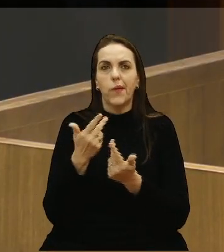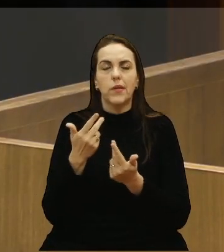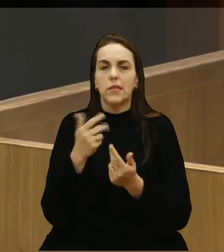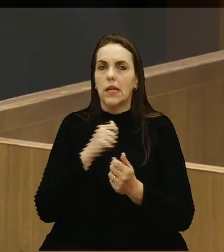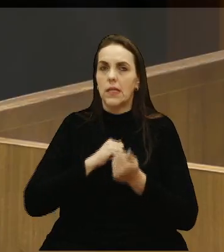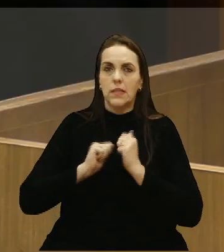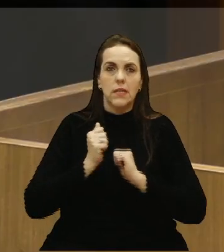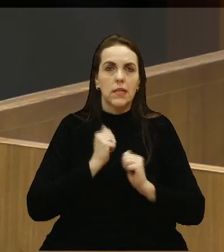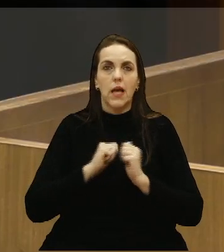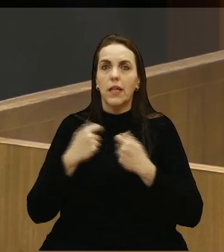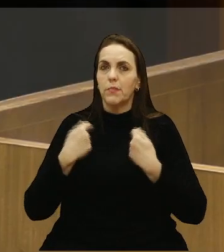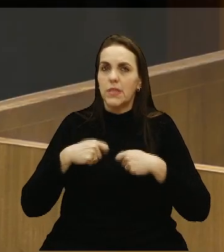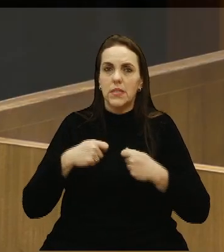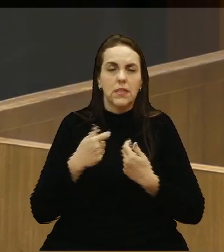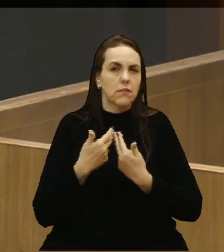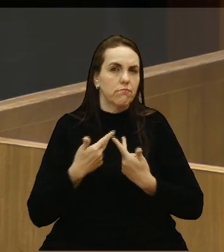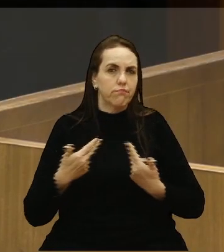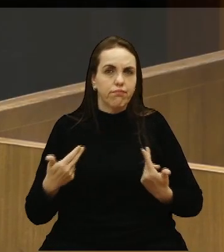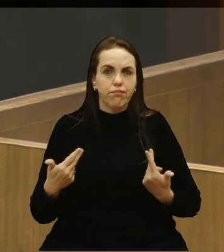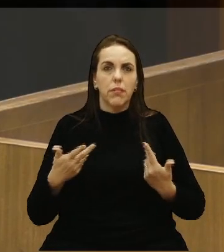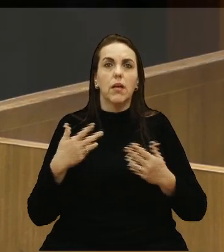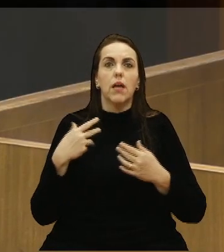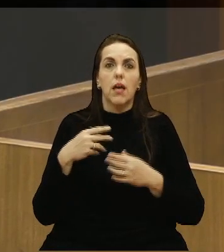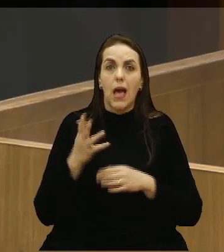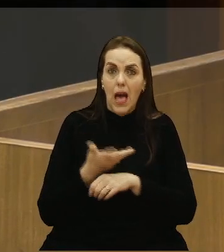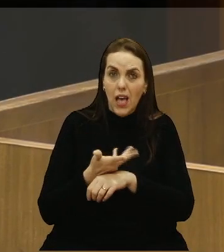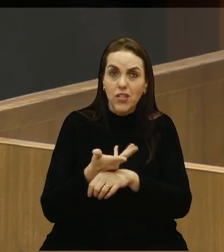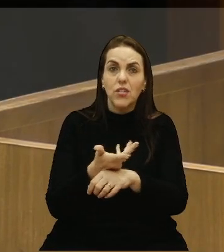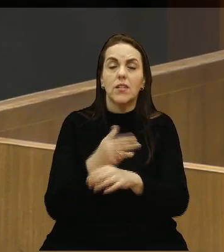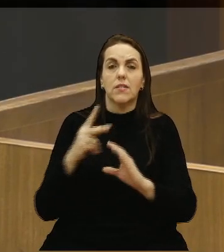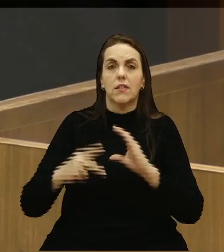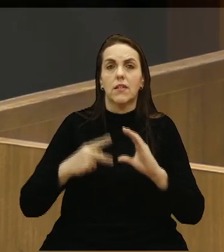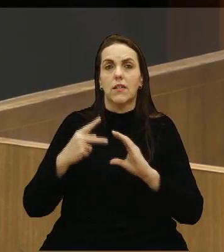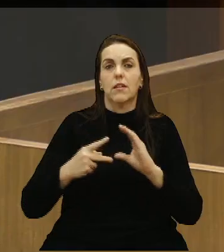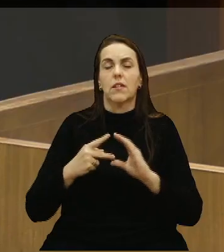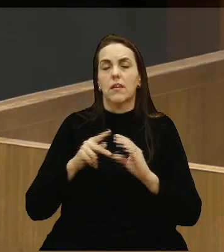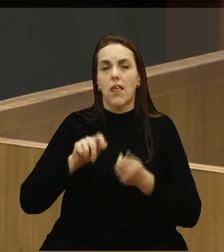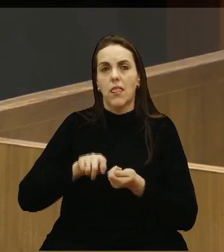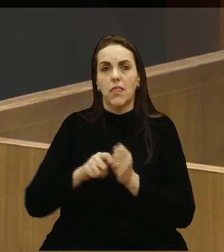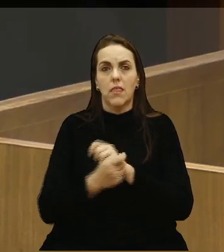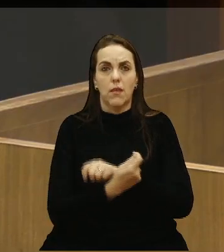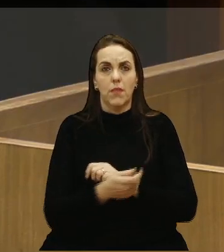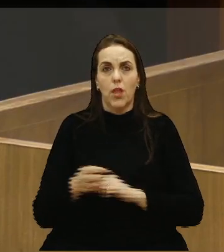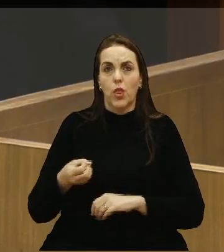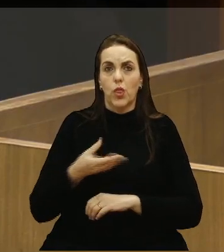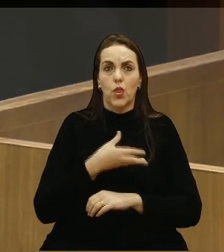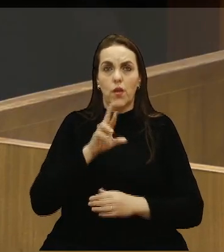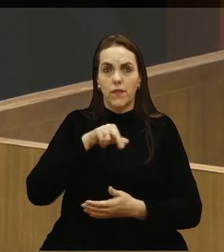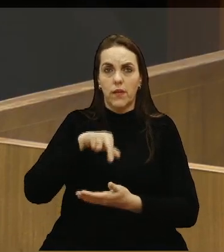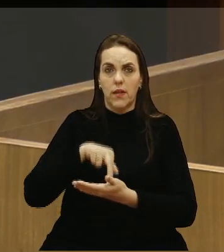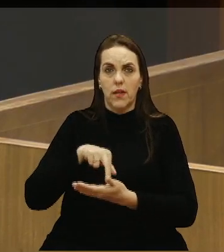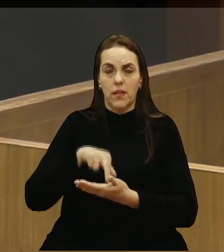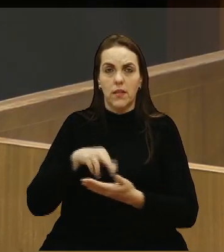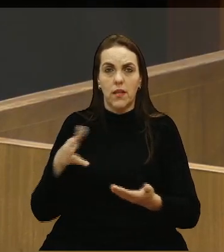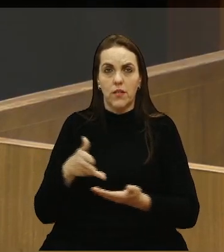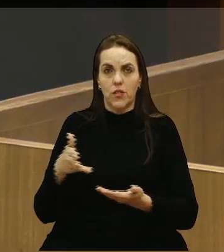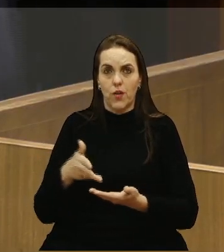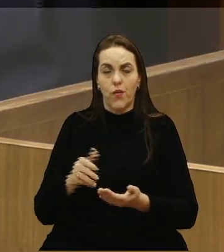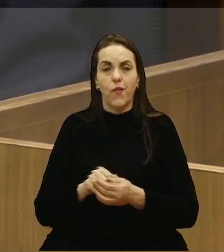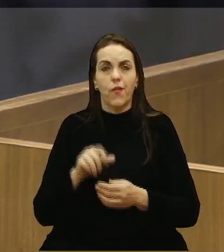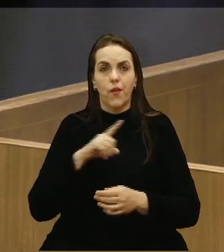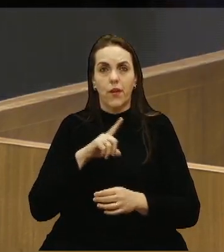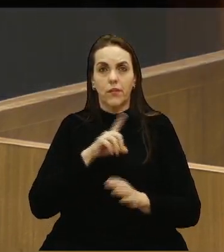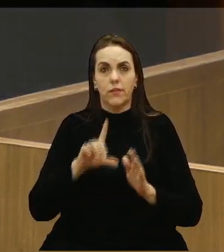nós queremos agilizar, para que a Câmara de Vereadores se adeque à nova realidade que está colocada através